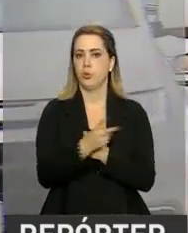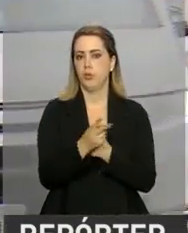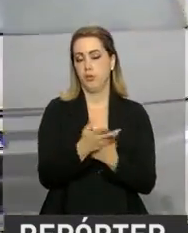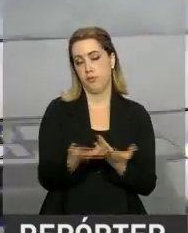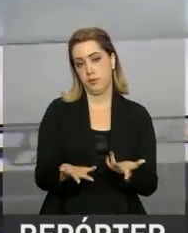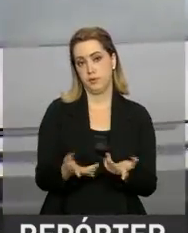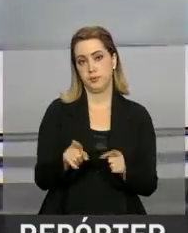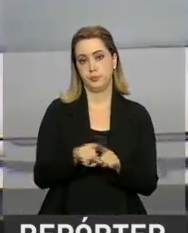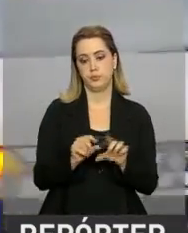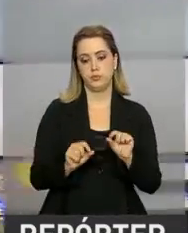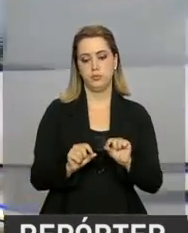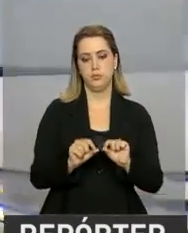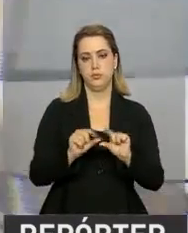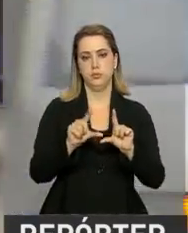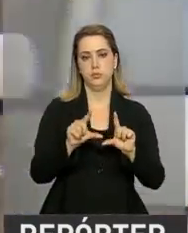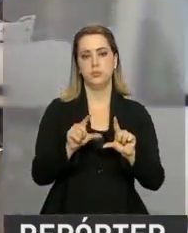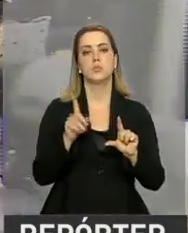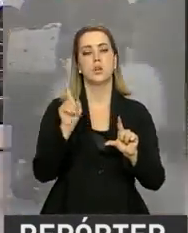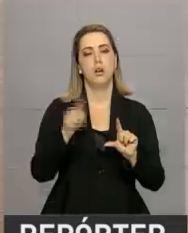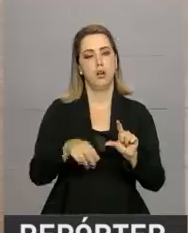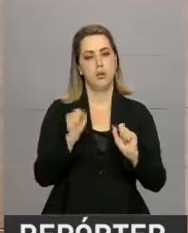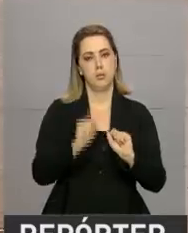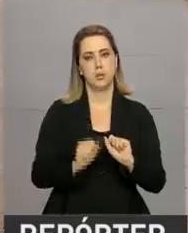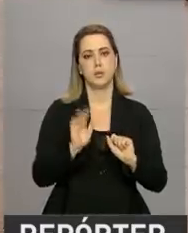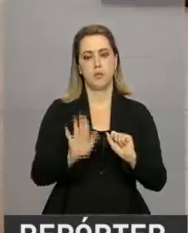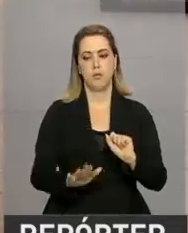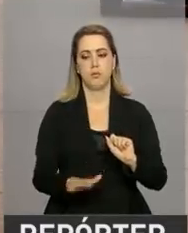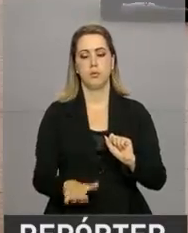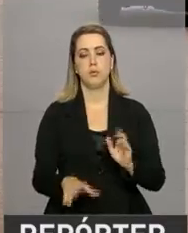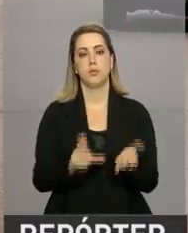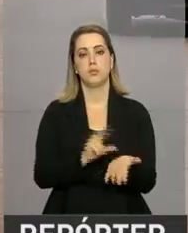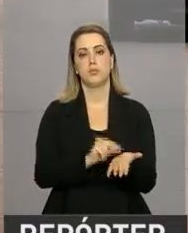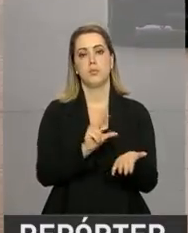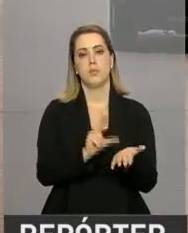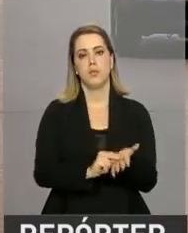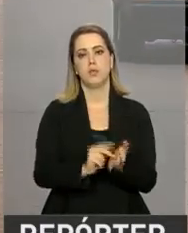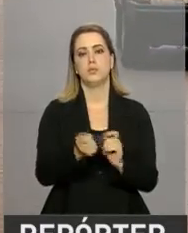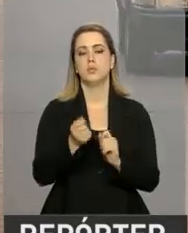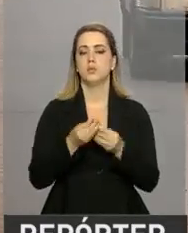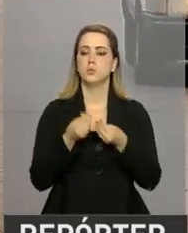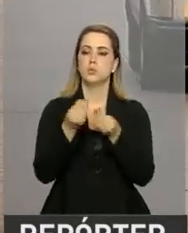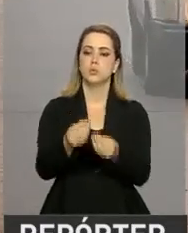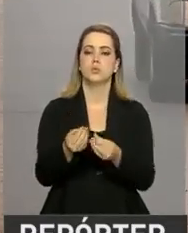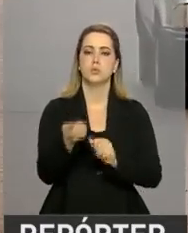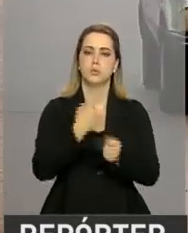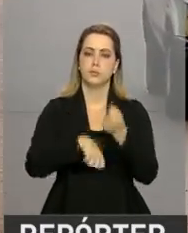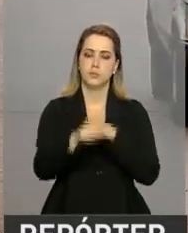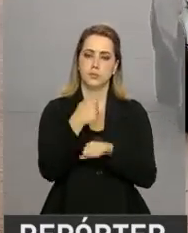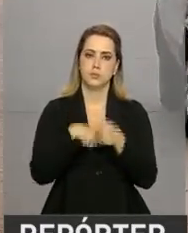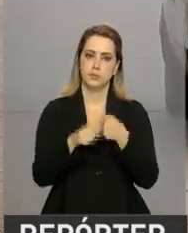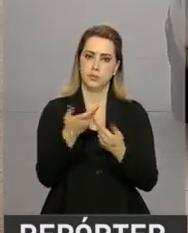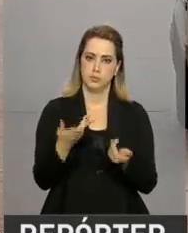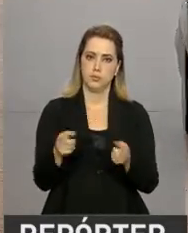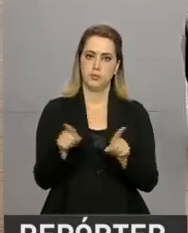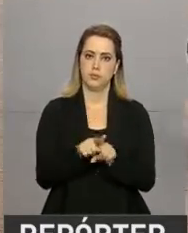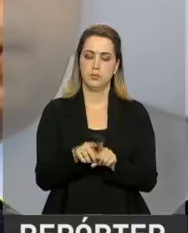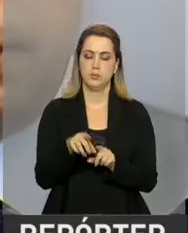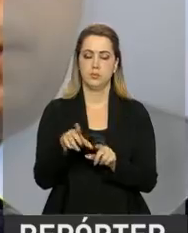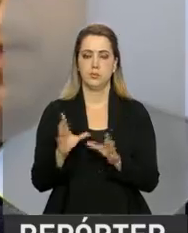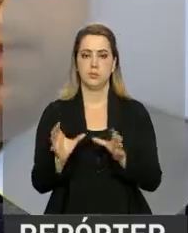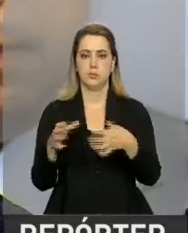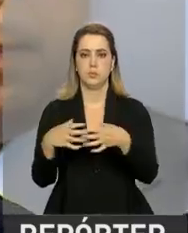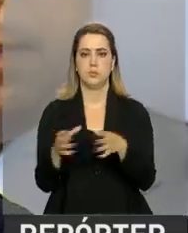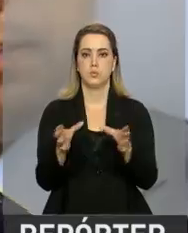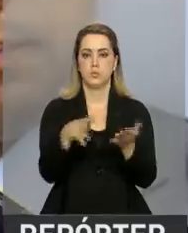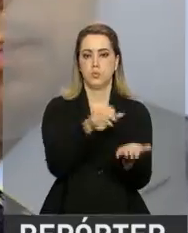abatimento no valor é possível pois a nova ferramenta vai gerar economia de gastos aos órgãos autuadores